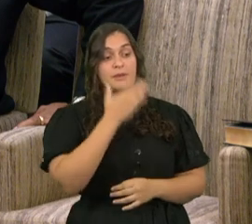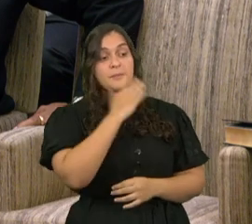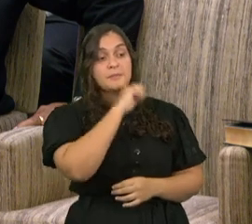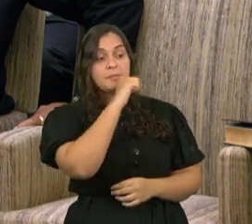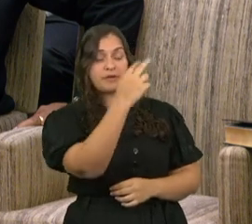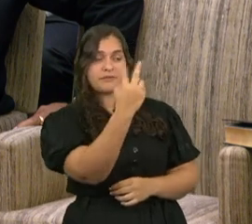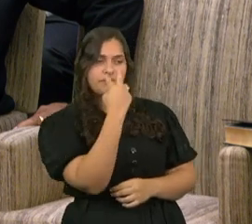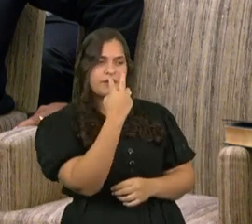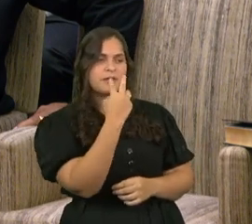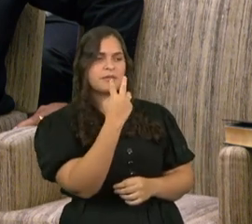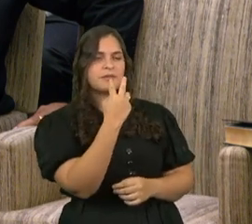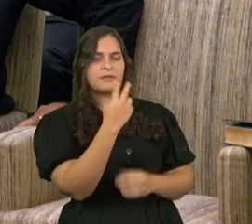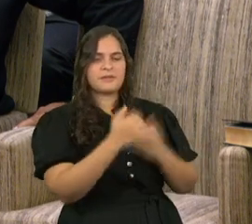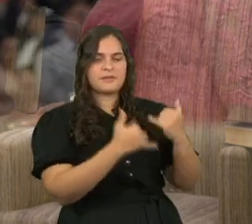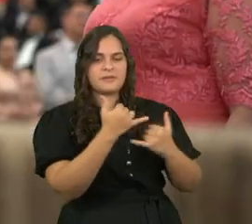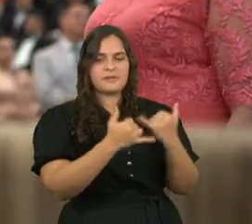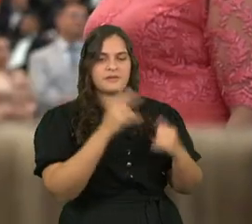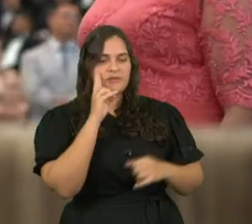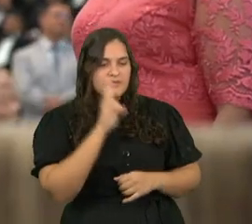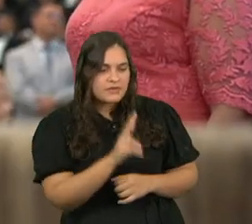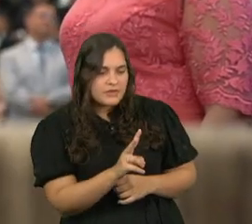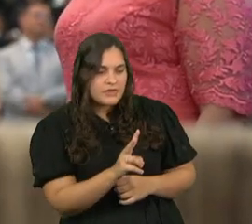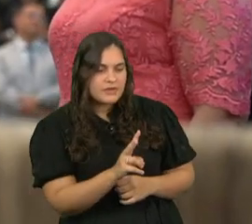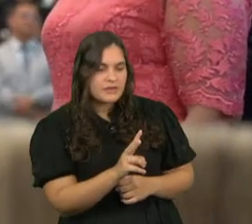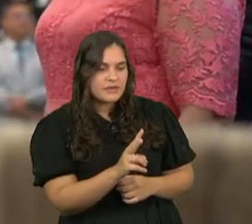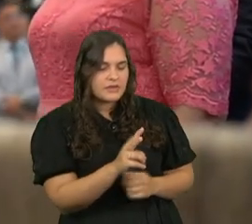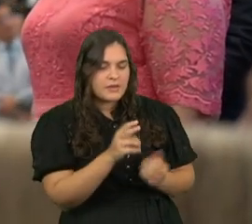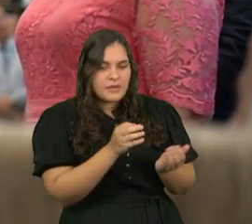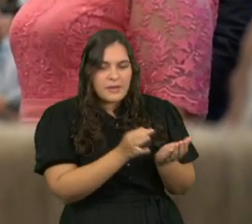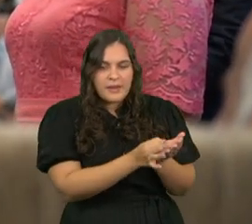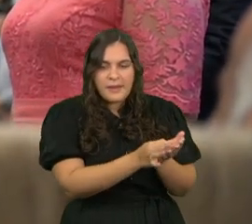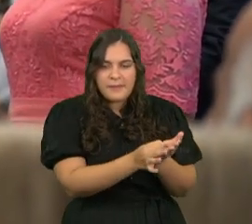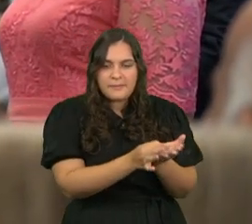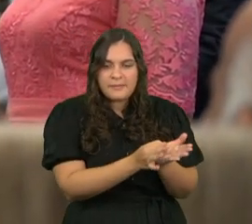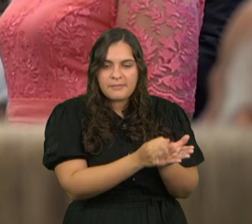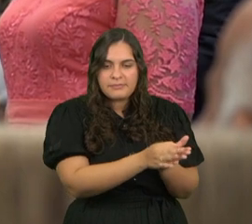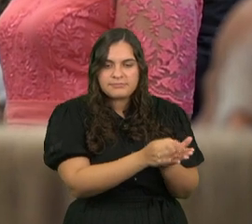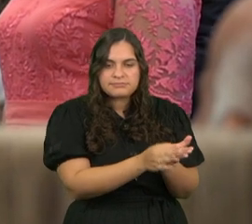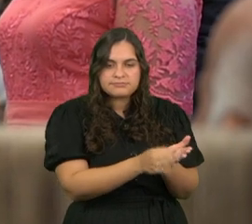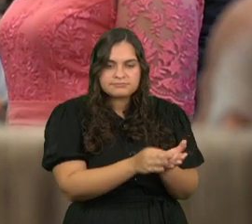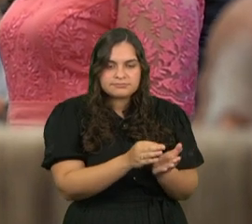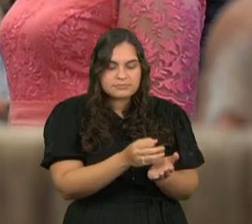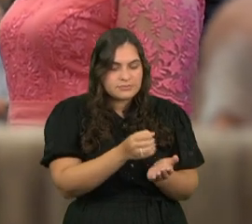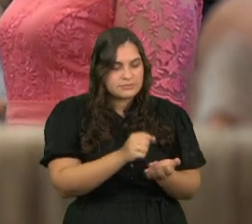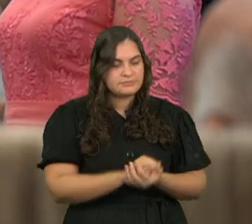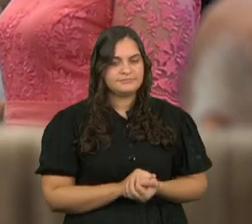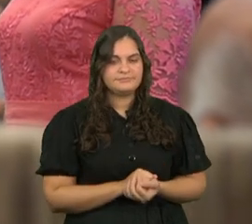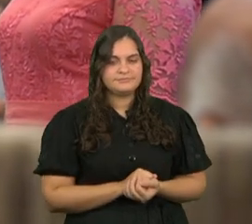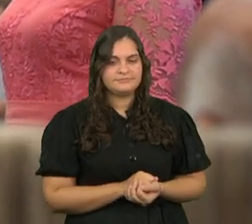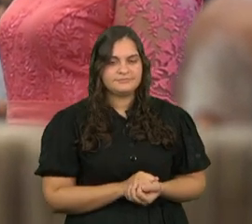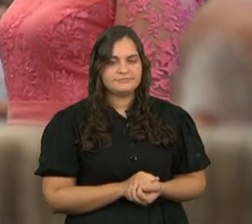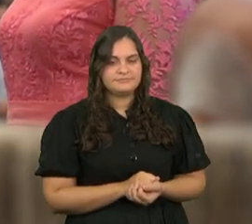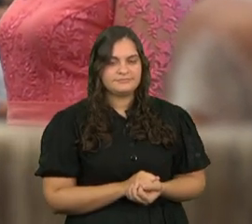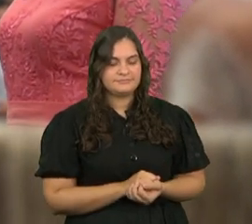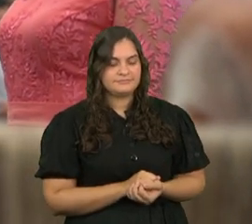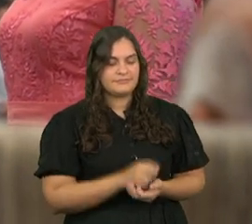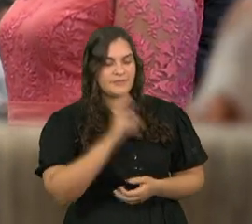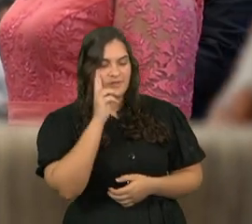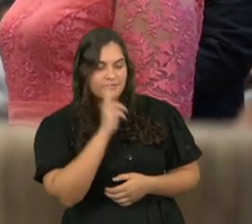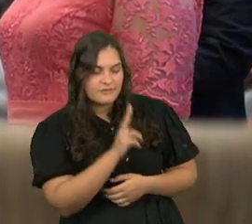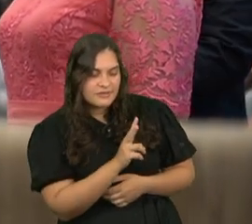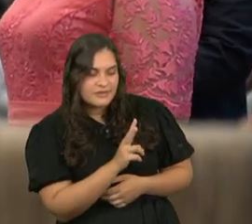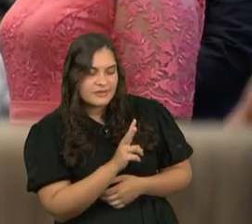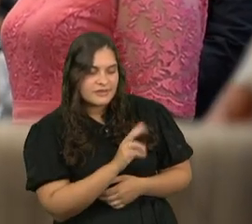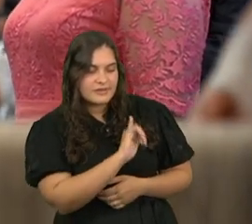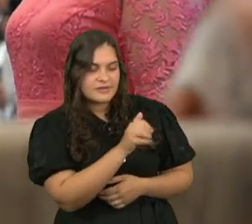via que a latinha do meu irmão de bolinha de gude estava acabando-se, ele dizia, Jefferson está ganhando todas.